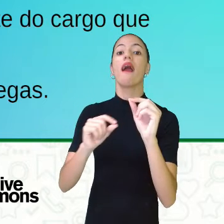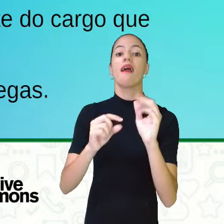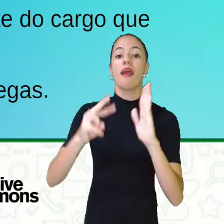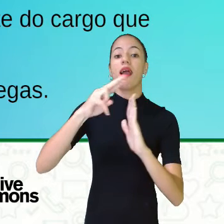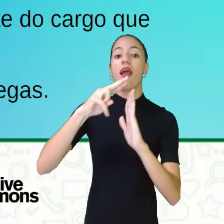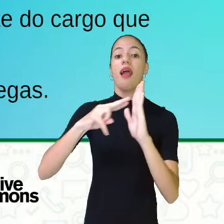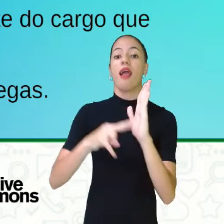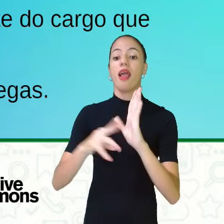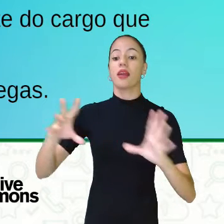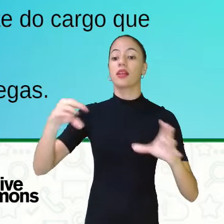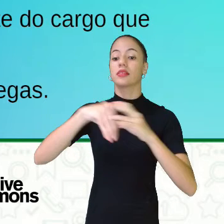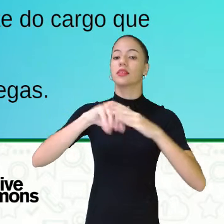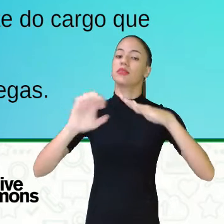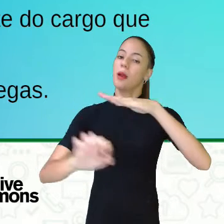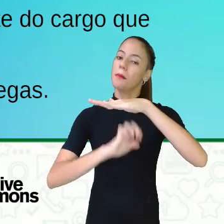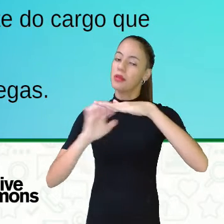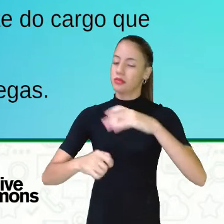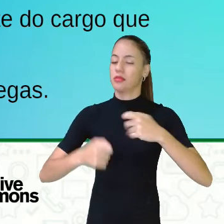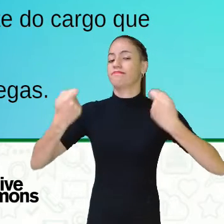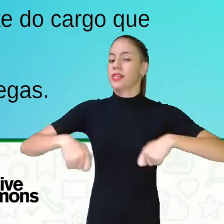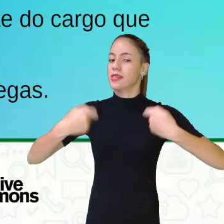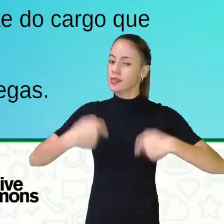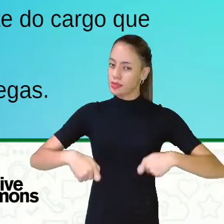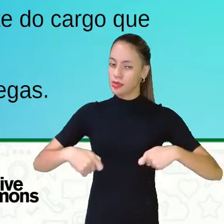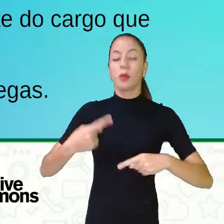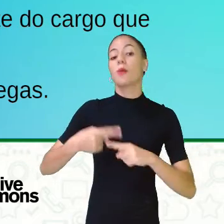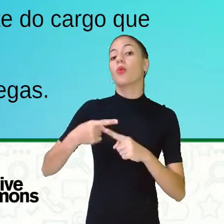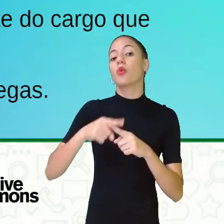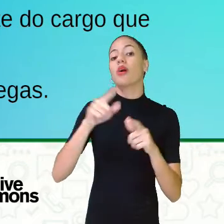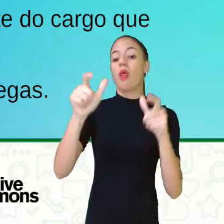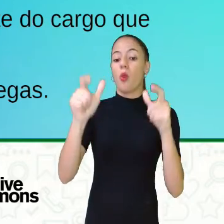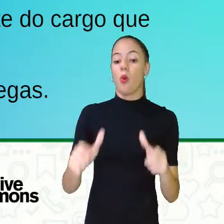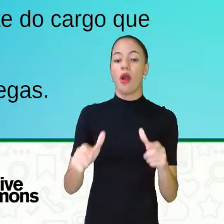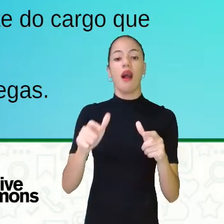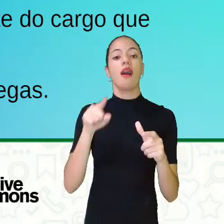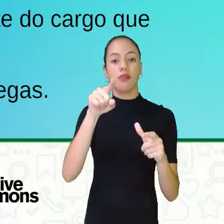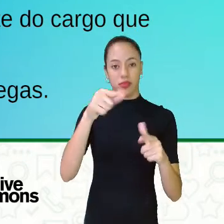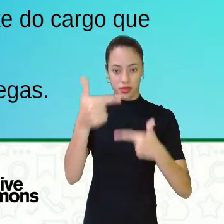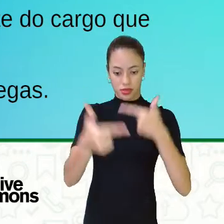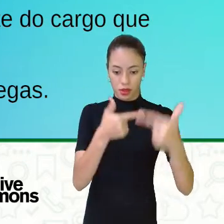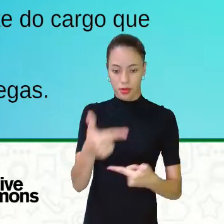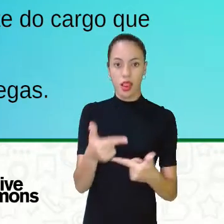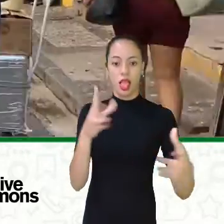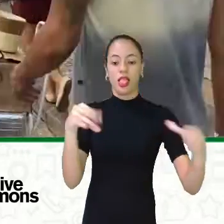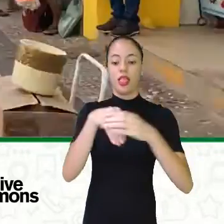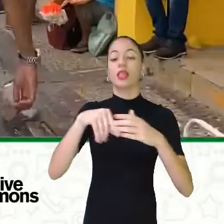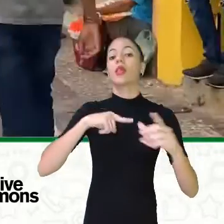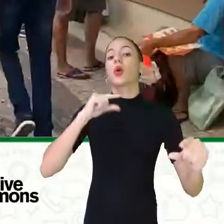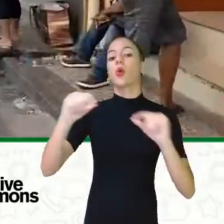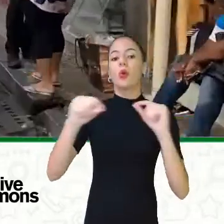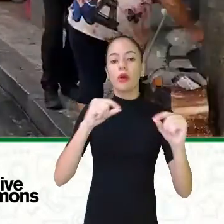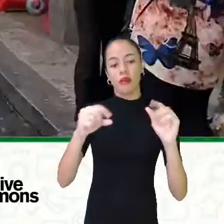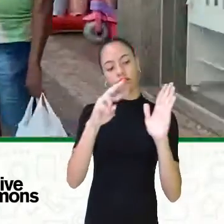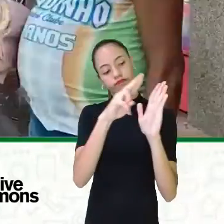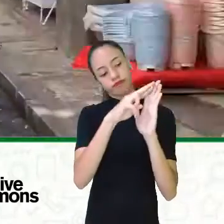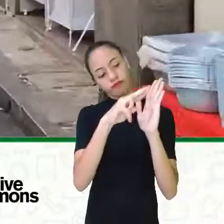empresa, o lugar onde você trabalha. Existe lá o regimento, as normas, e você tem que respeitar.